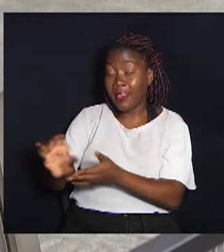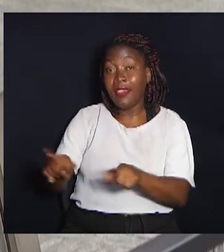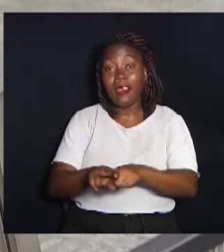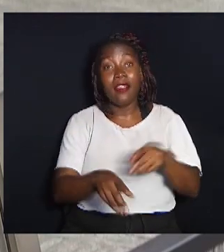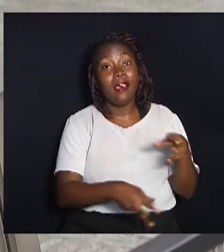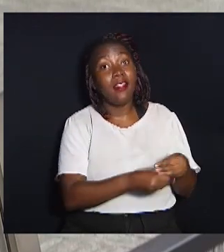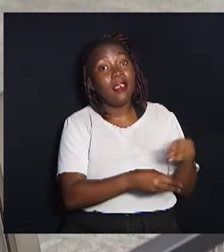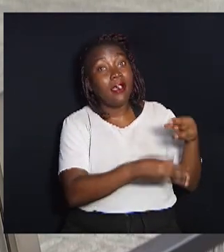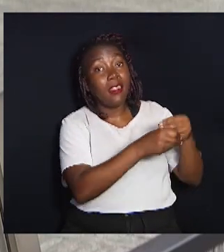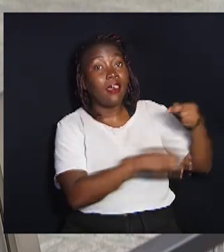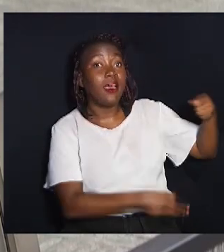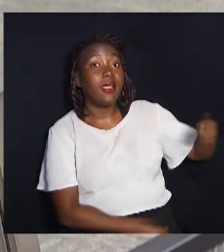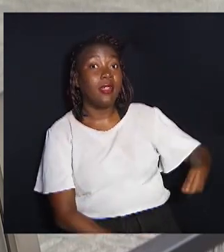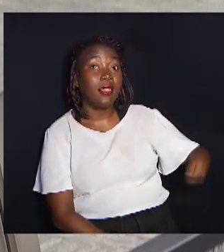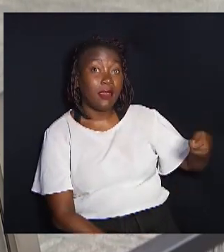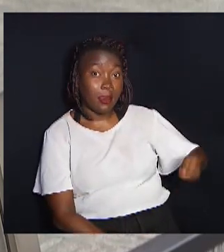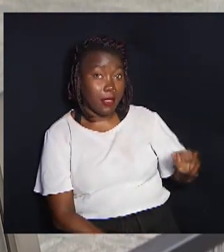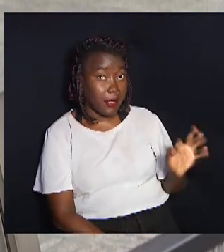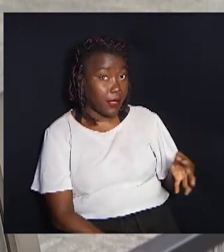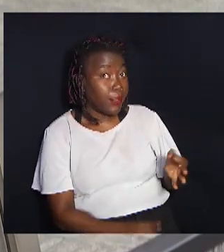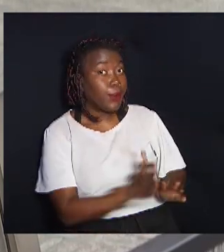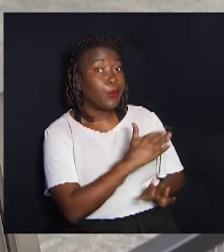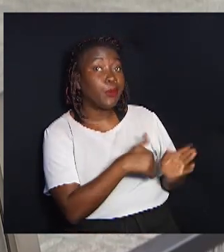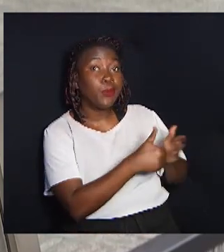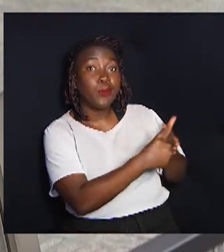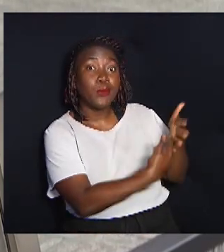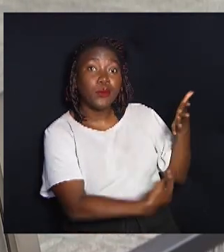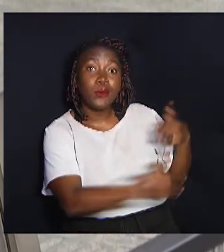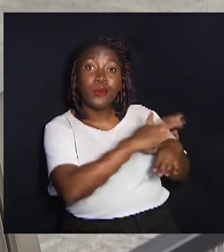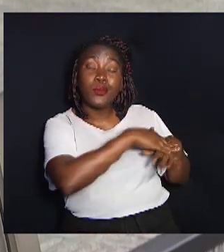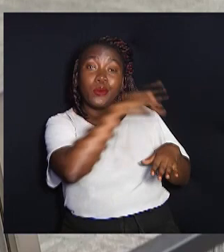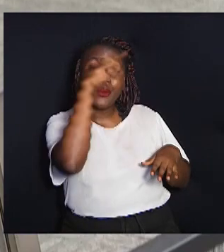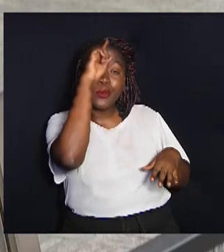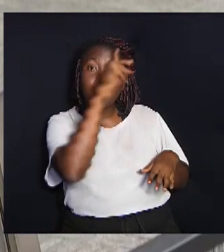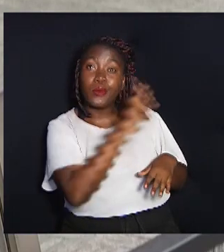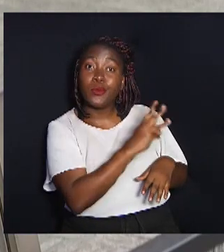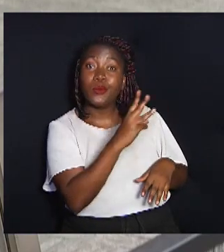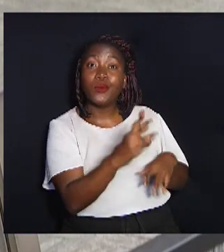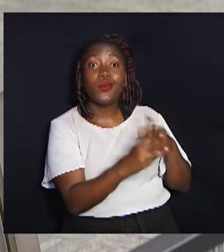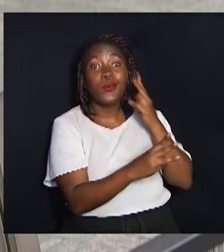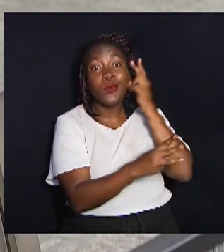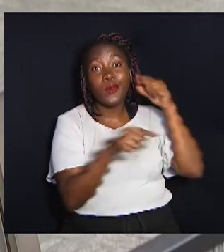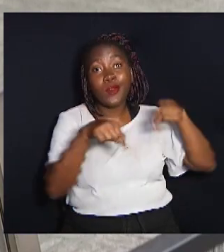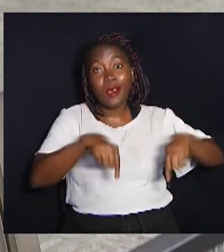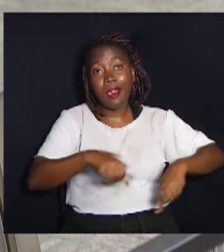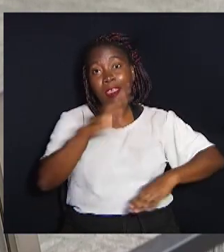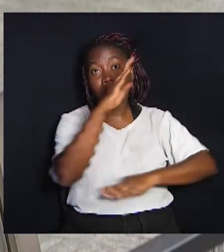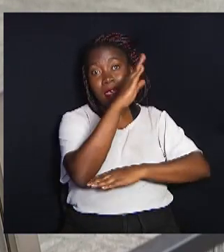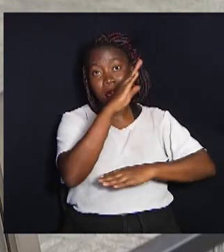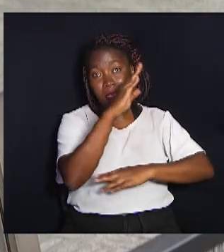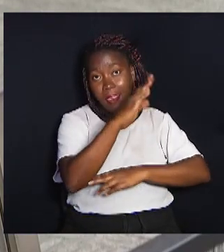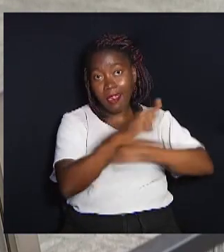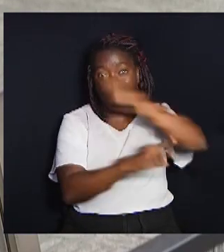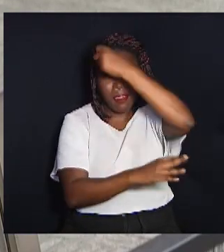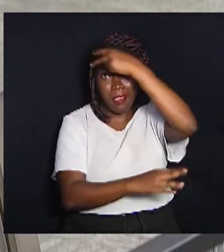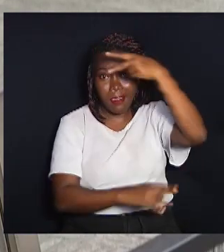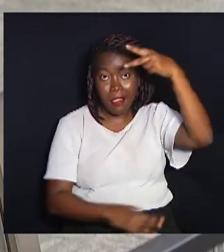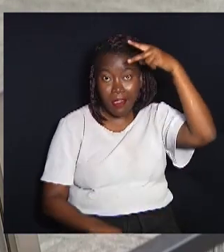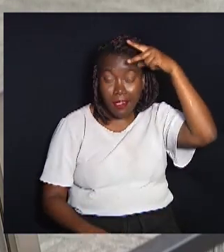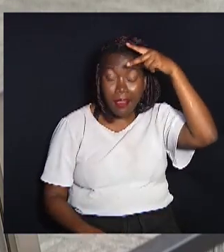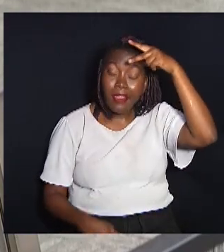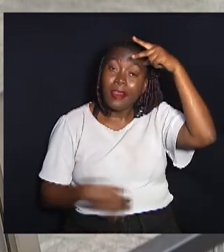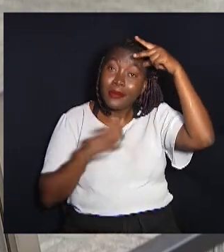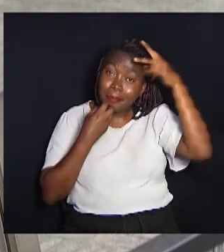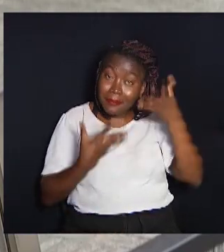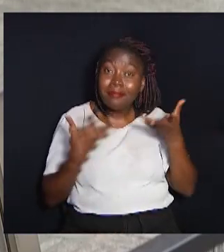emendas impositivas, né? Todas aí de autoria dos 33 vereadores aqui da Câmara Municipal de Campinas. Bom, ele